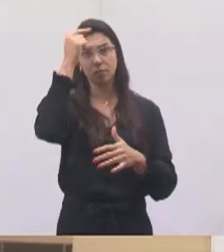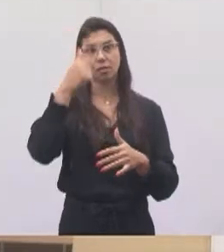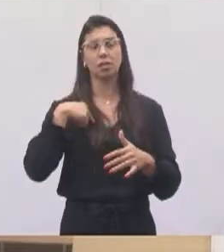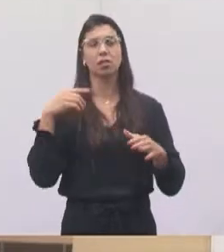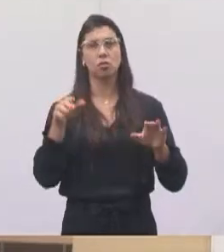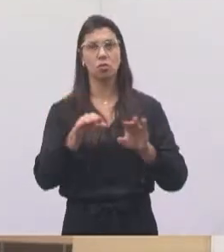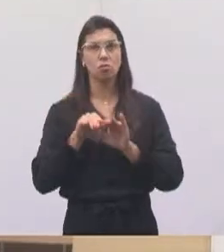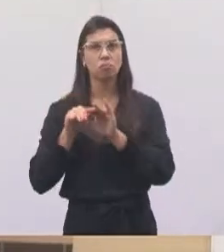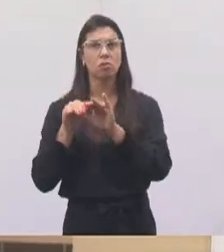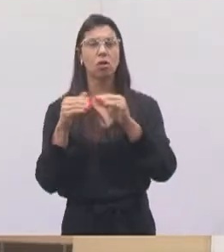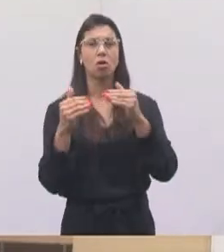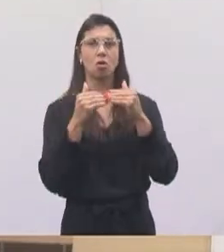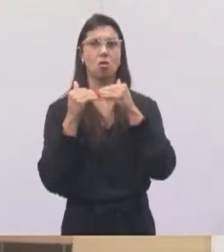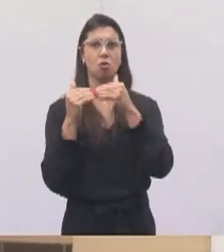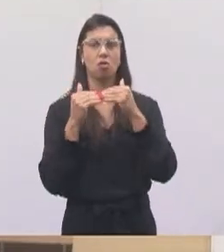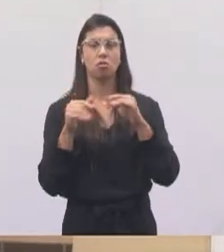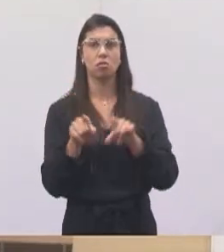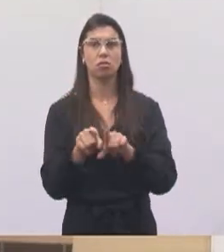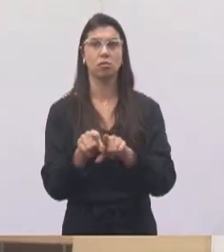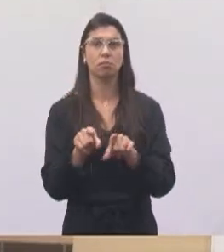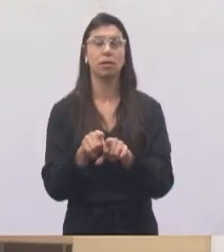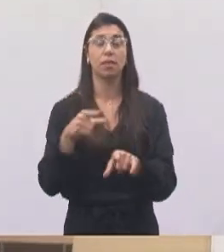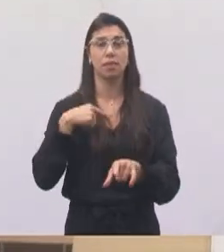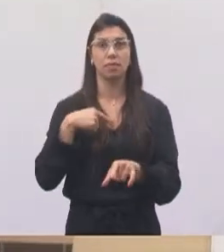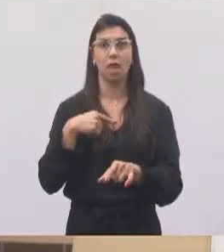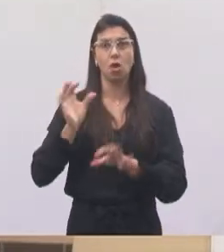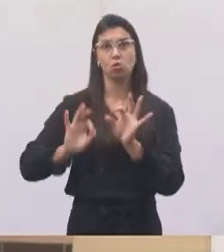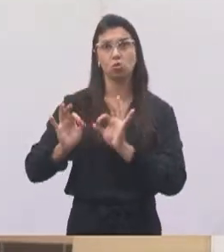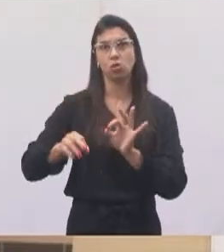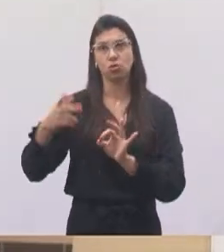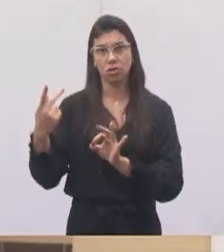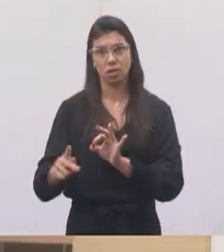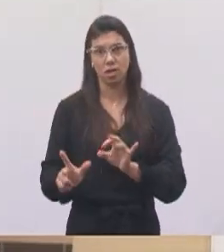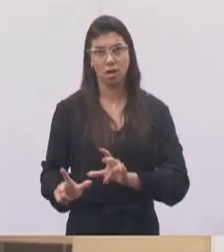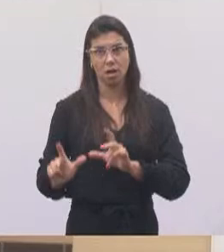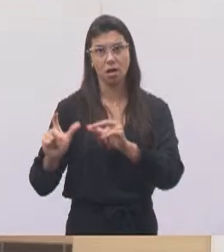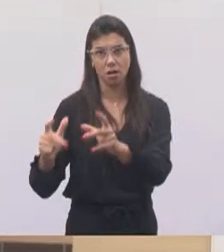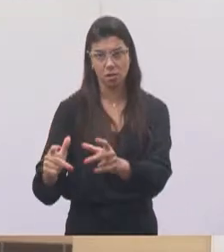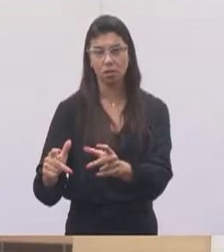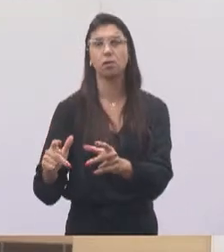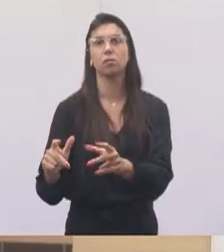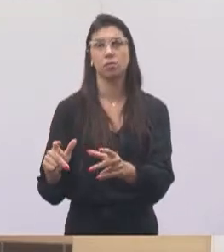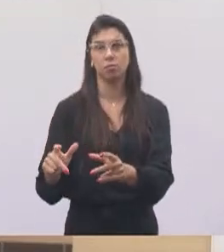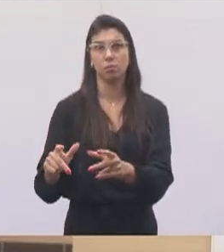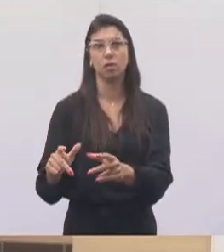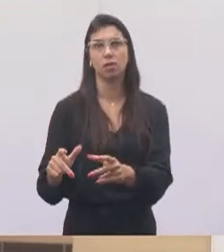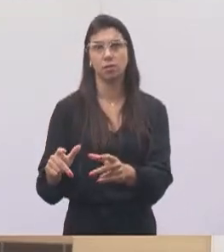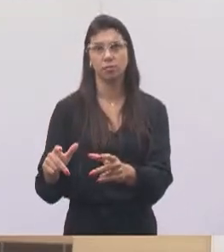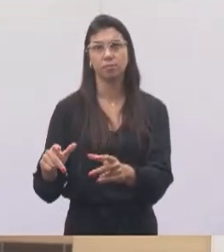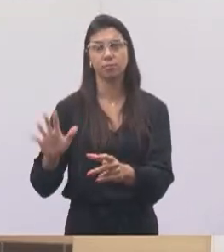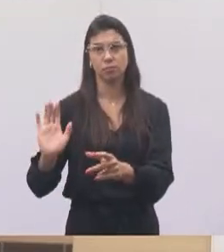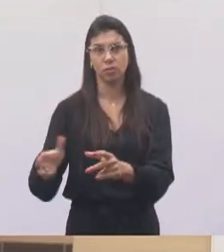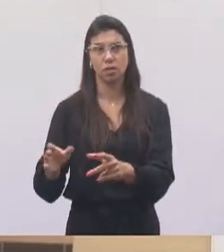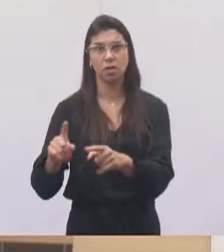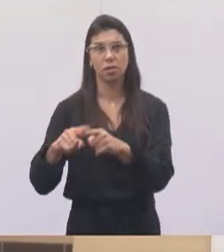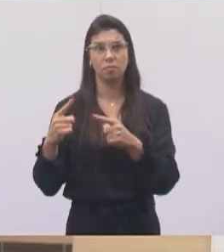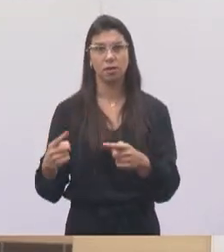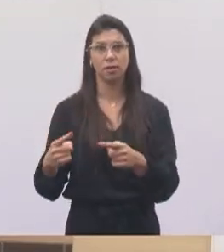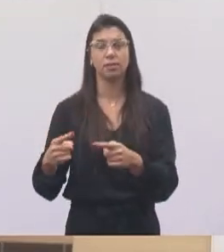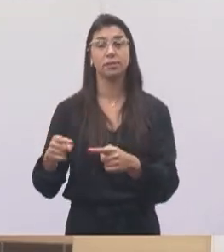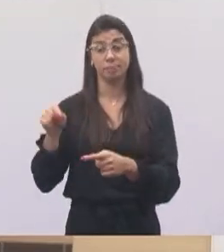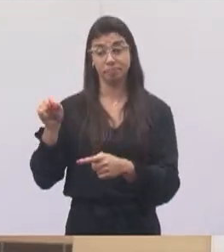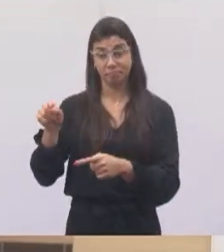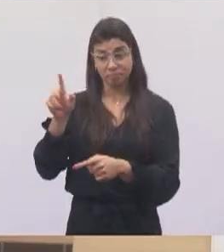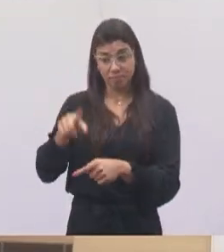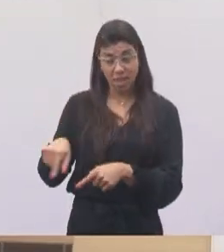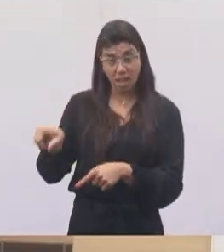totalmente favorável a isso, né? A gente tem um jurídico dessa casa, é o jurídico dessa casa que avalia os nossos projetos, né? E o